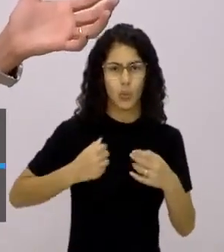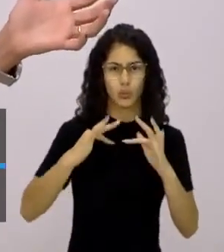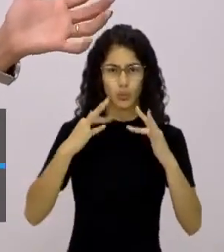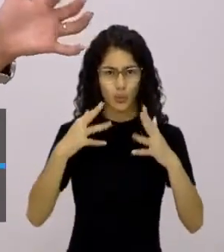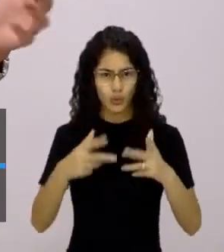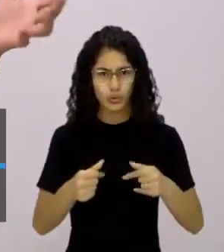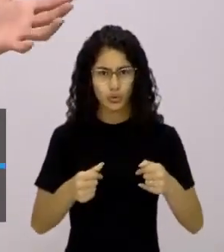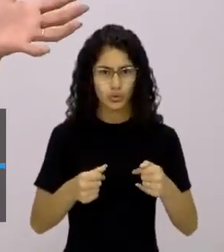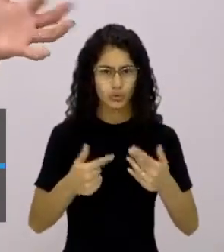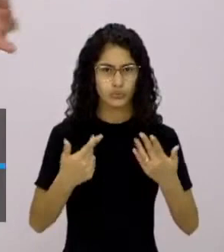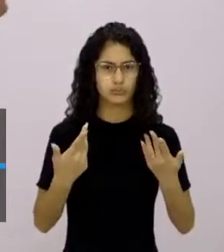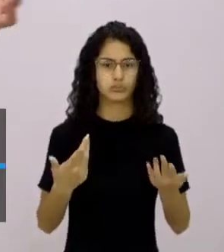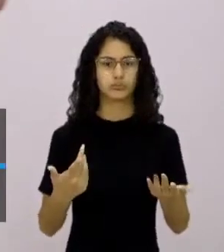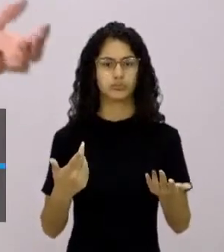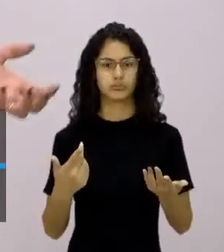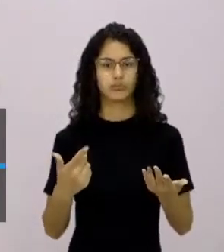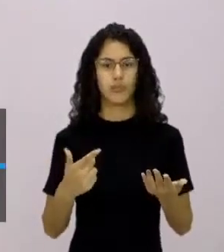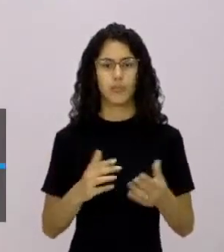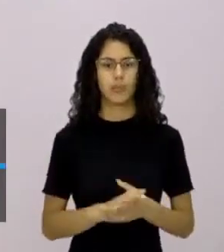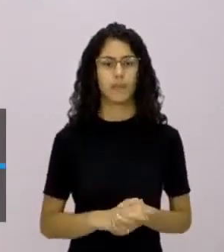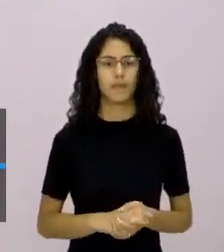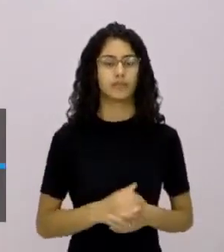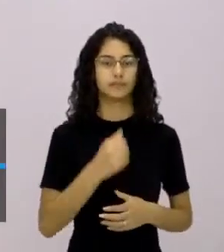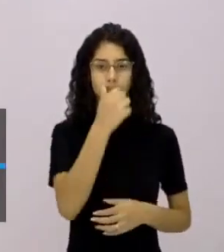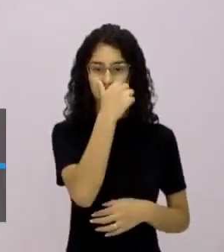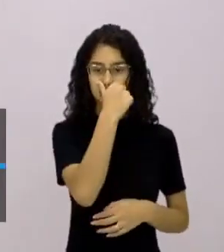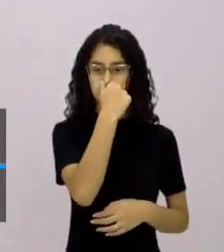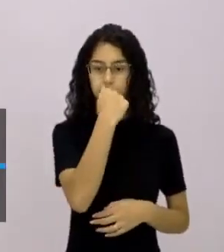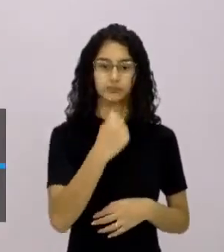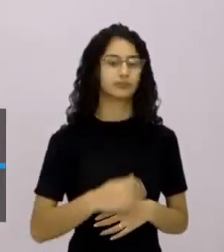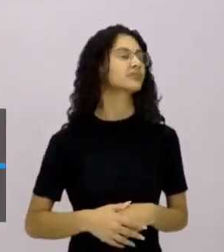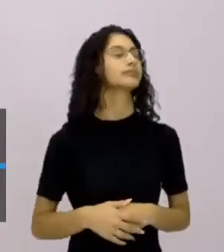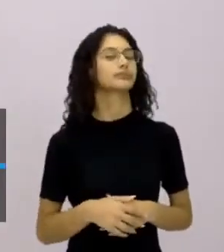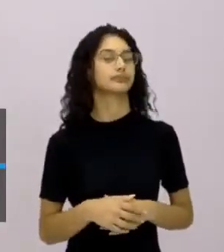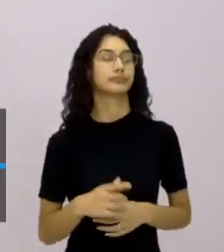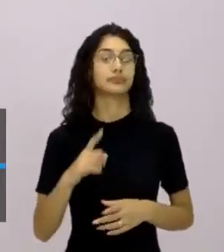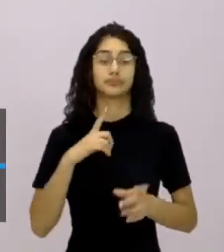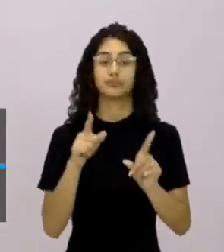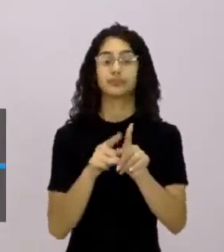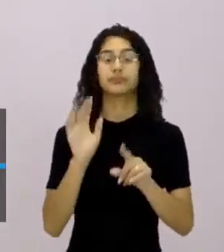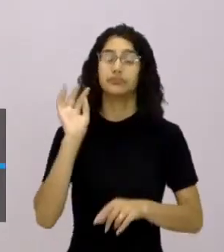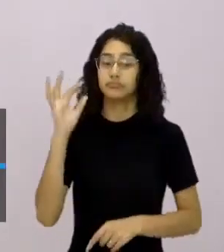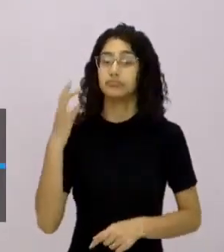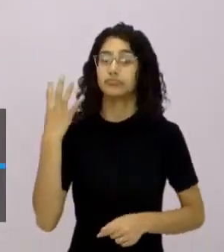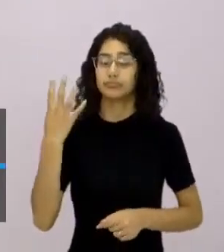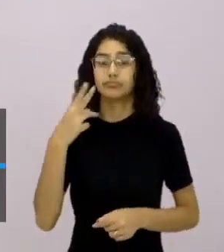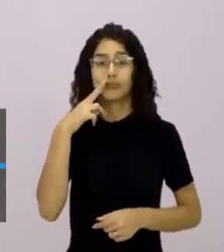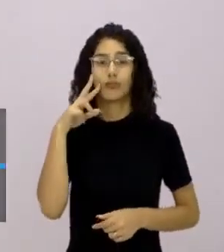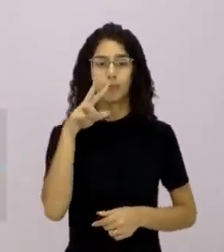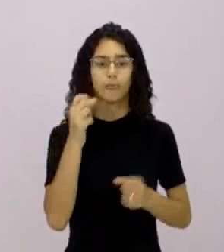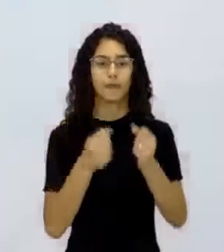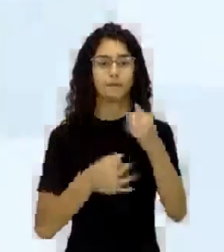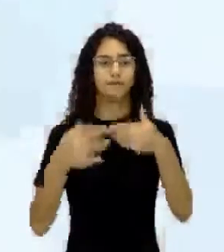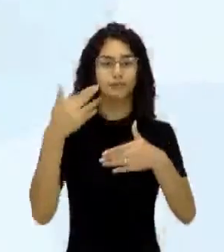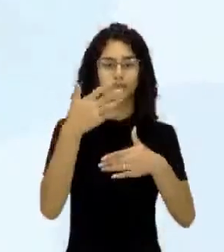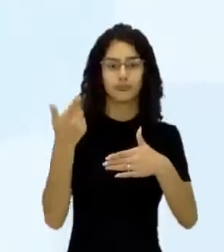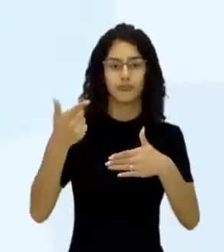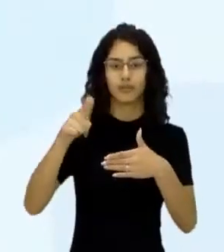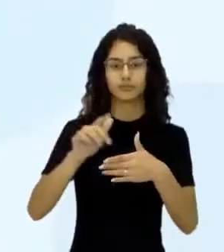aí? É um número que a gente chama de astronômico, tá? Do outro lado também acontece, ó. Olha aí na telinha de novo, ó.